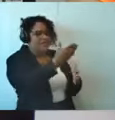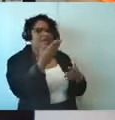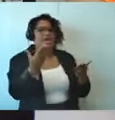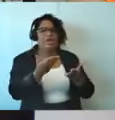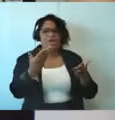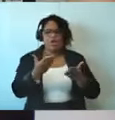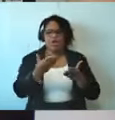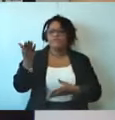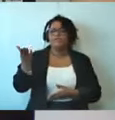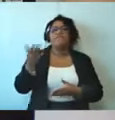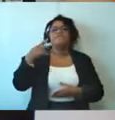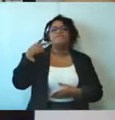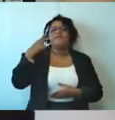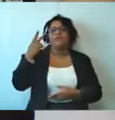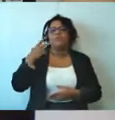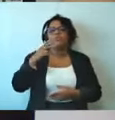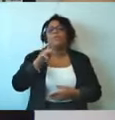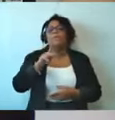vereador Pablo Almeida.